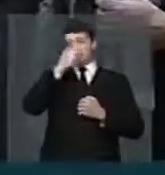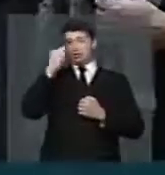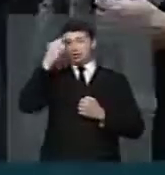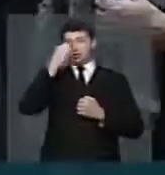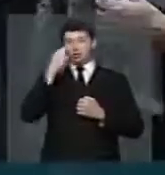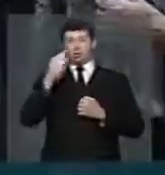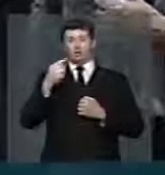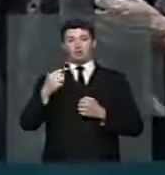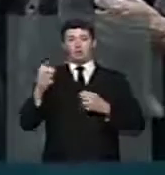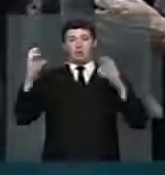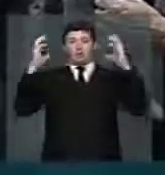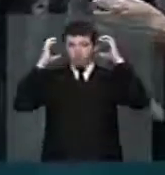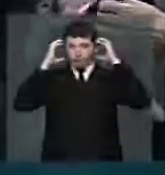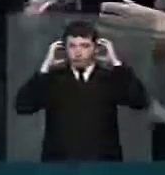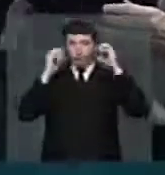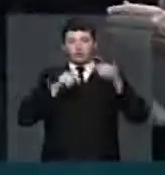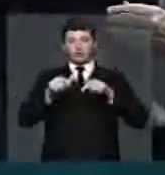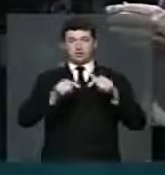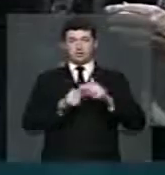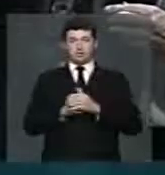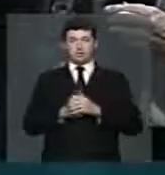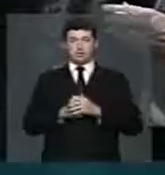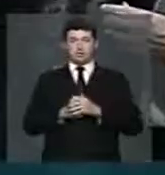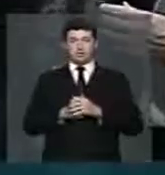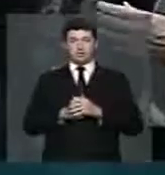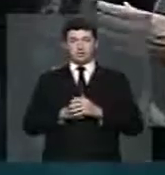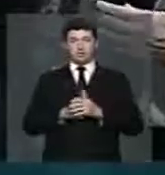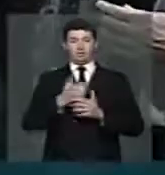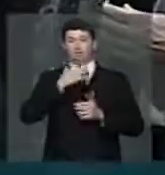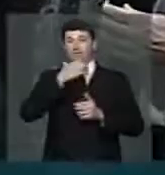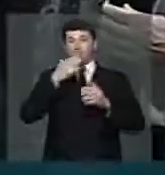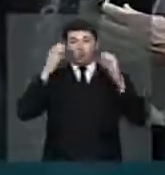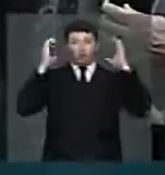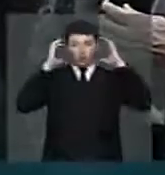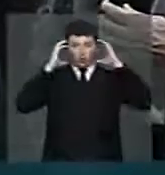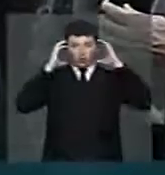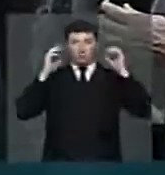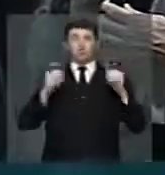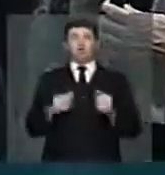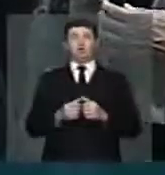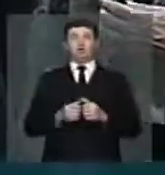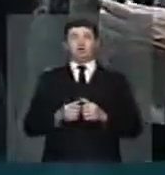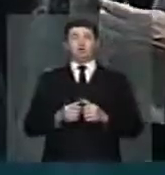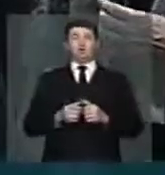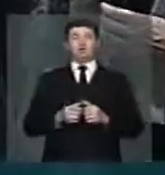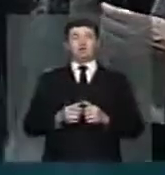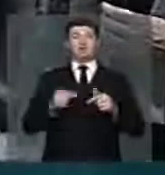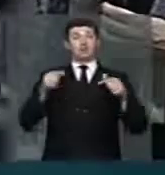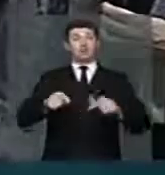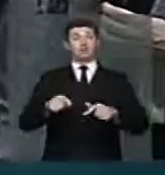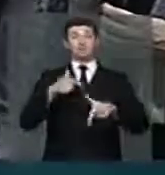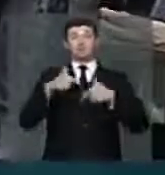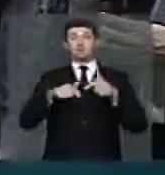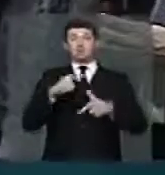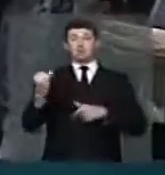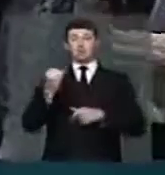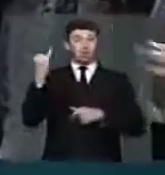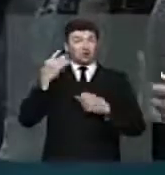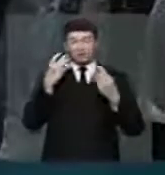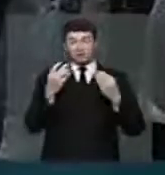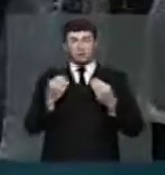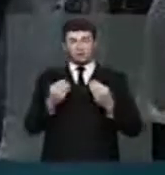aos fonoaudiólogos. É preciso deixar claro que os fonoaudiólogos, presidente, exercem um importante